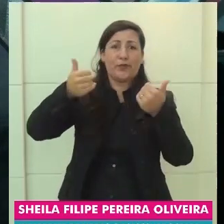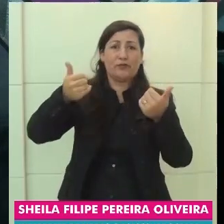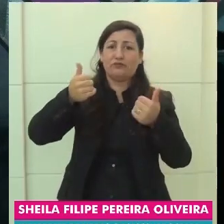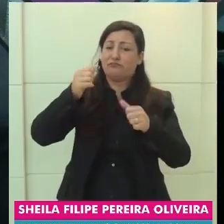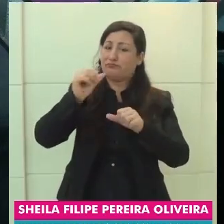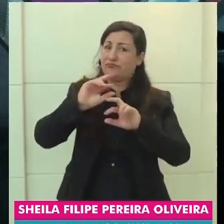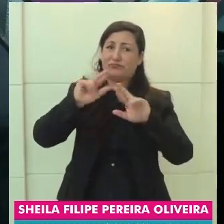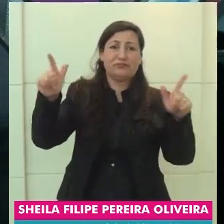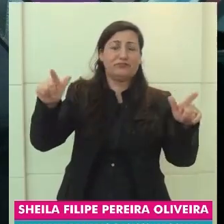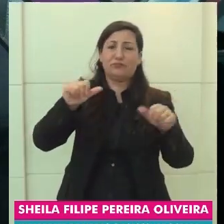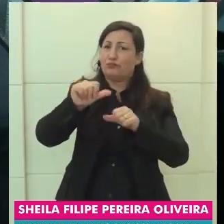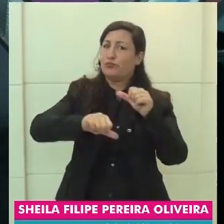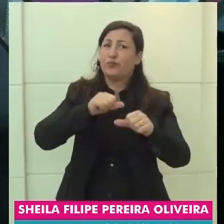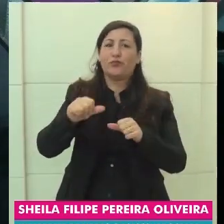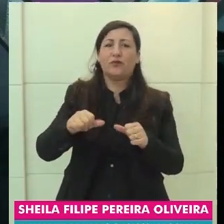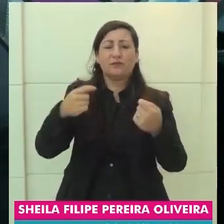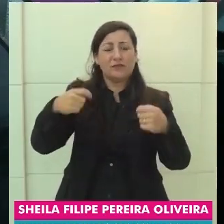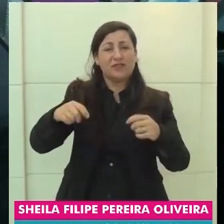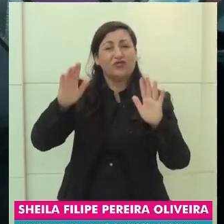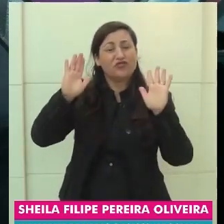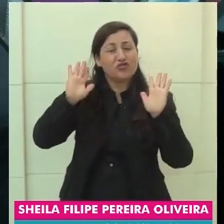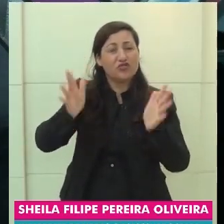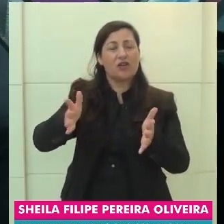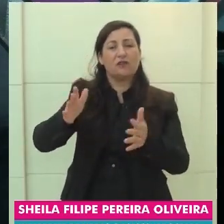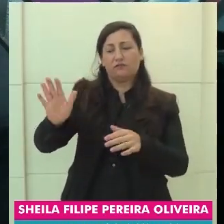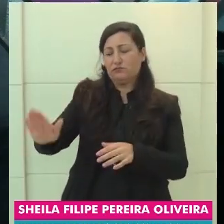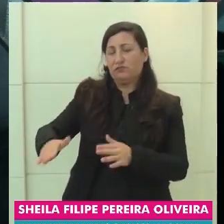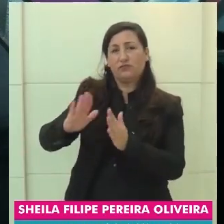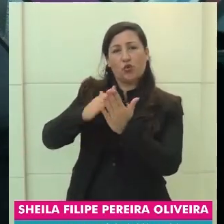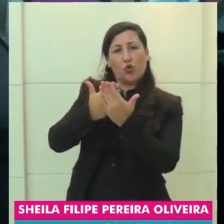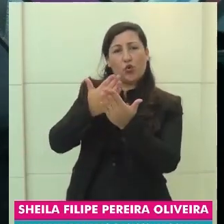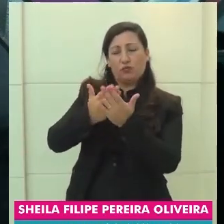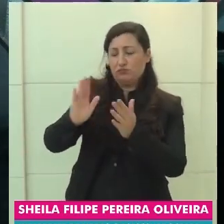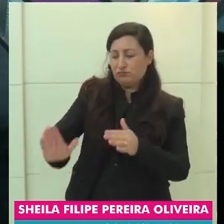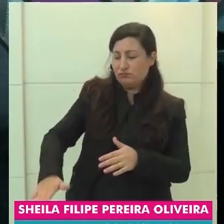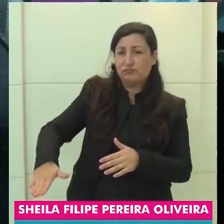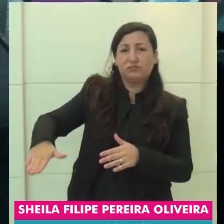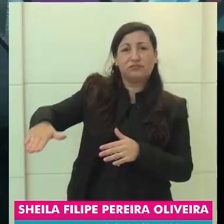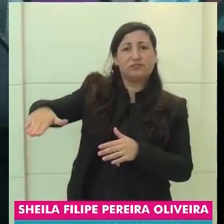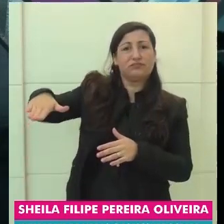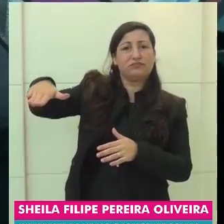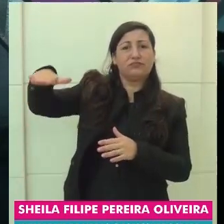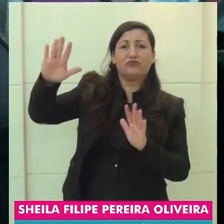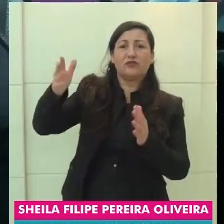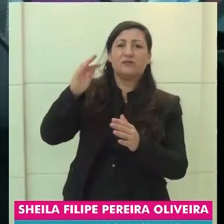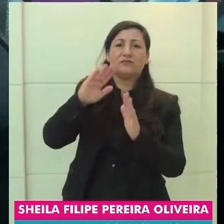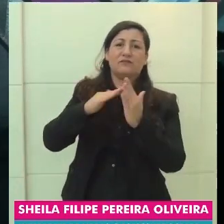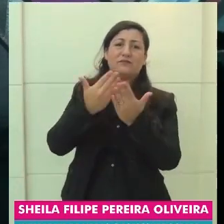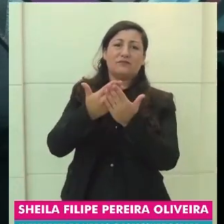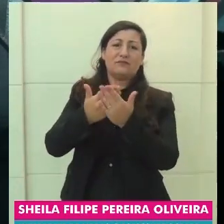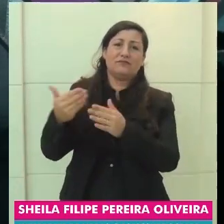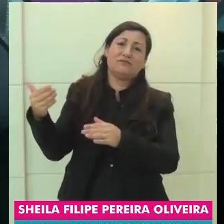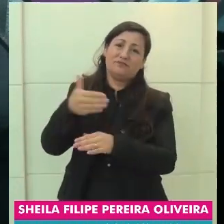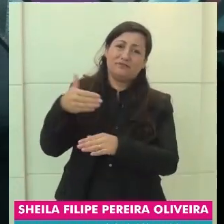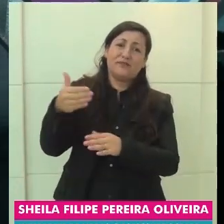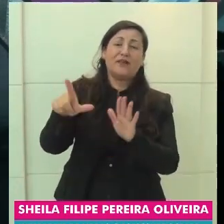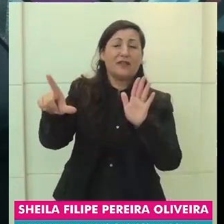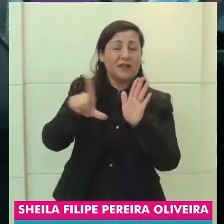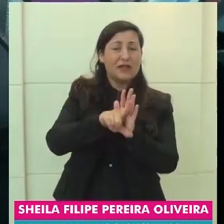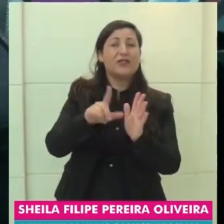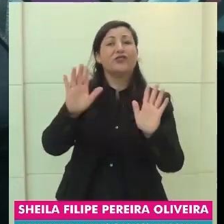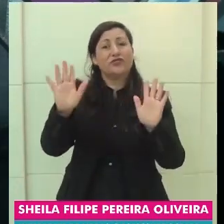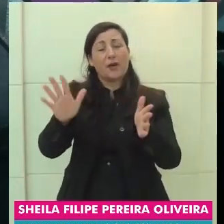as crianças já na escola serem alfabetizadas. Já é lei, né? Já é lei.